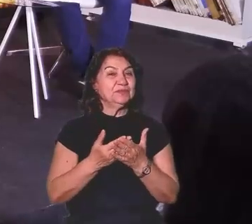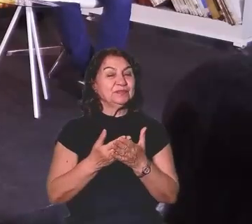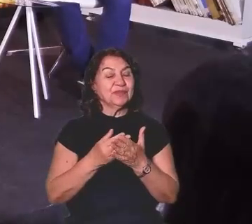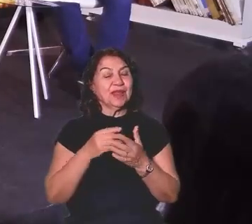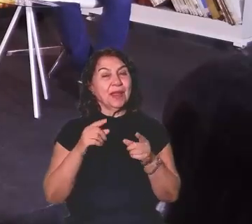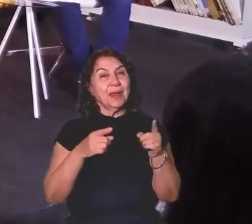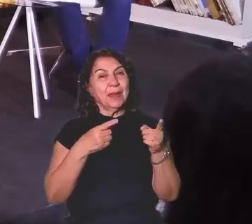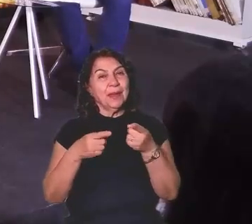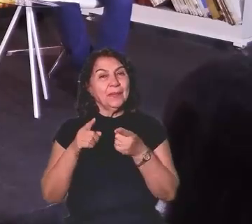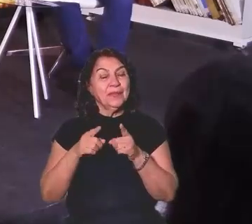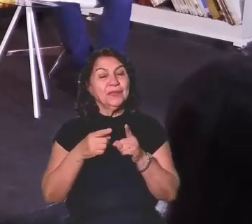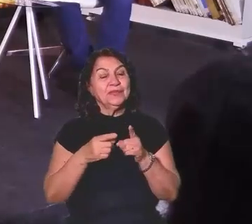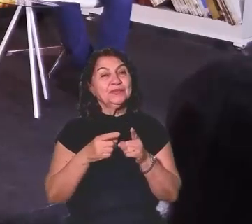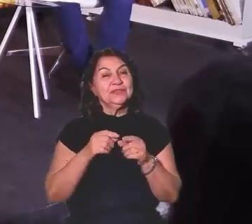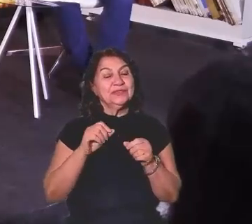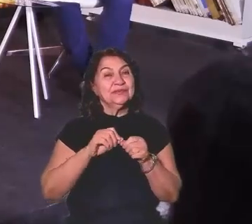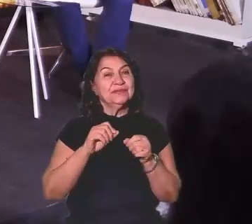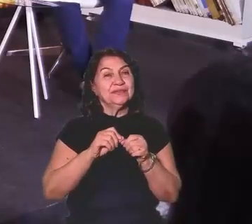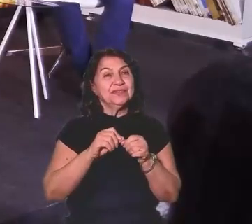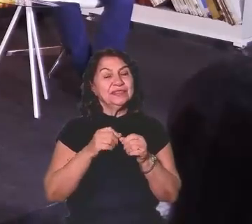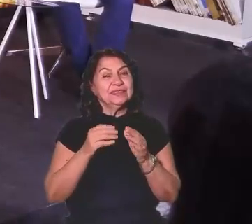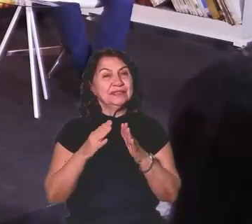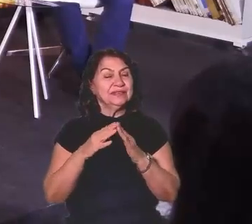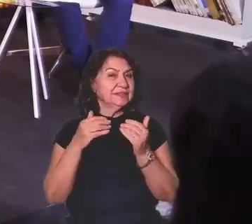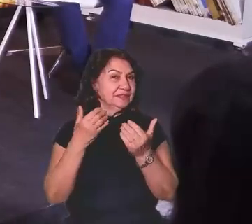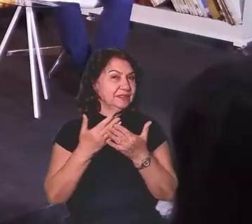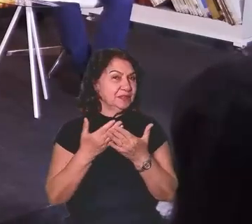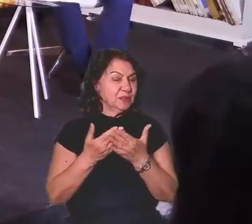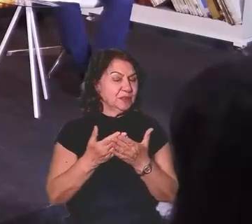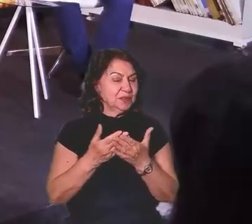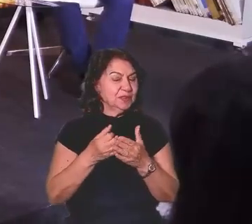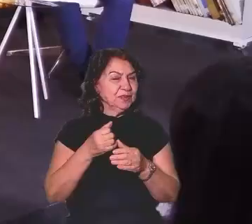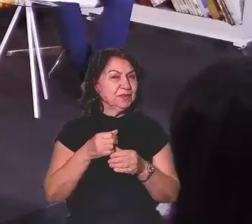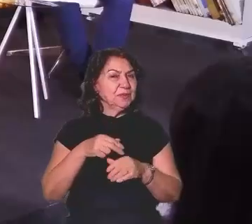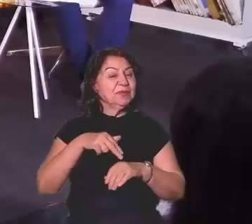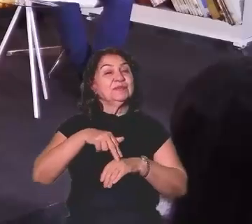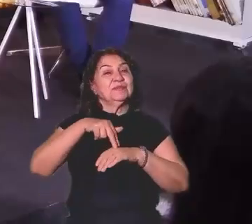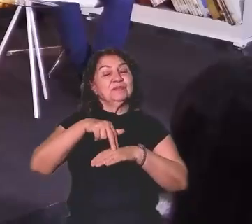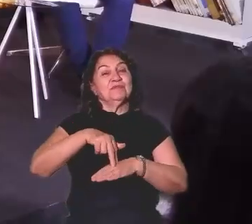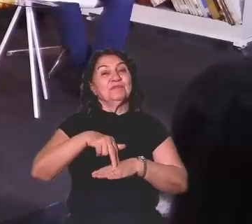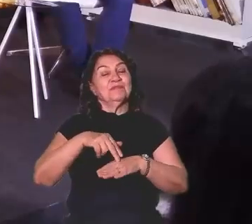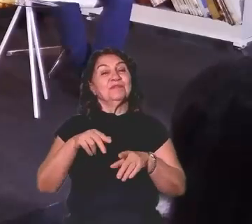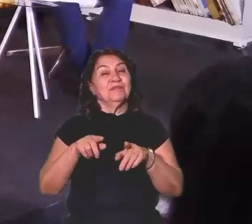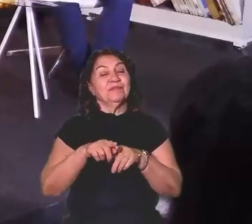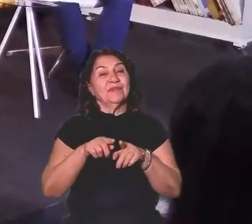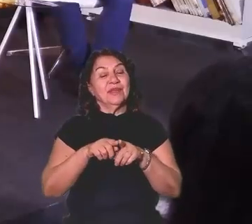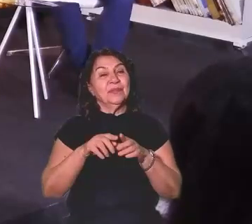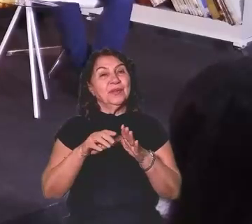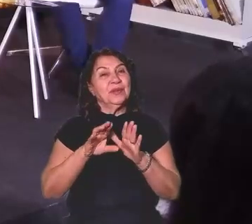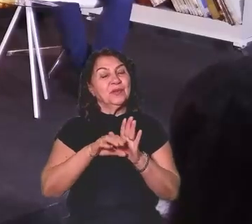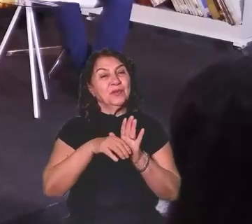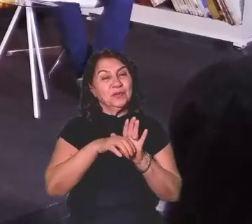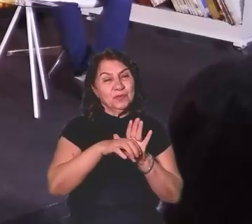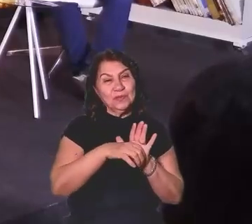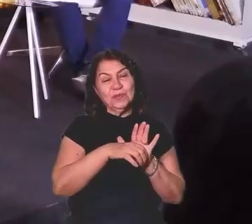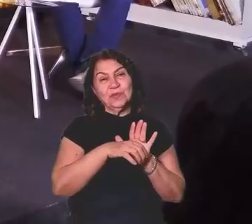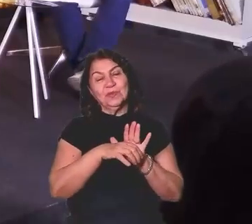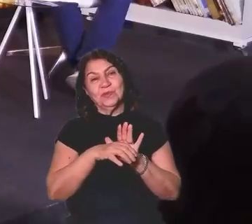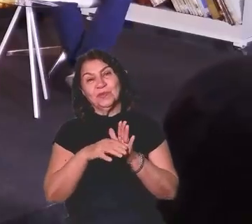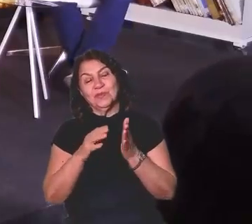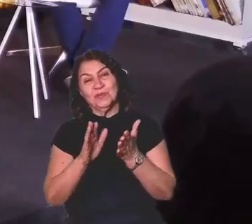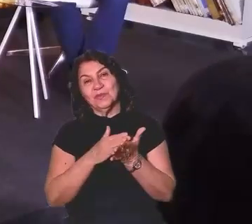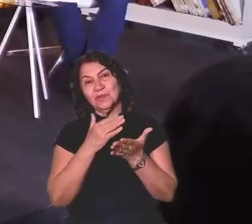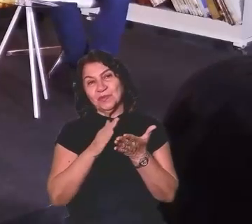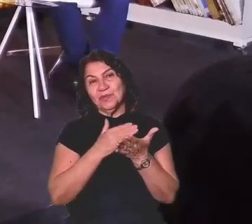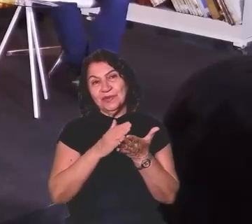a música e o que vocês fazem dentro da escola também é uma resistência, porque a escola tem o conteúdo, tem um caderno, tem a